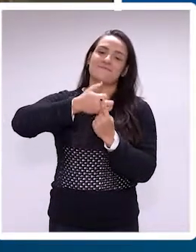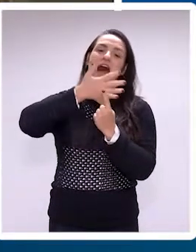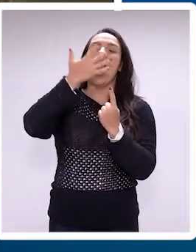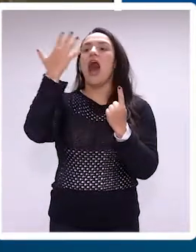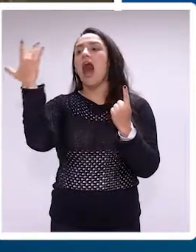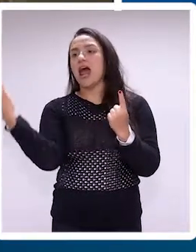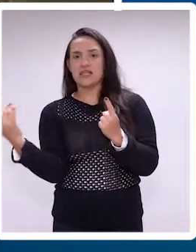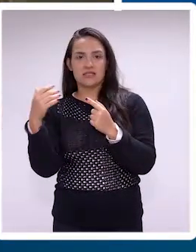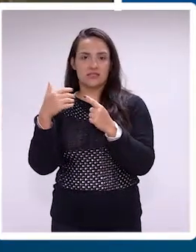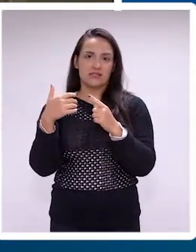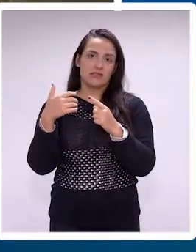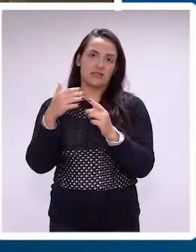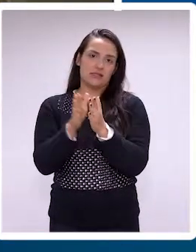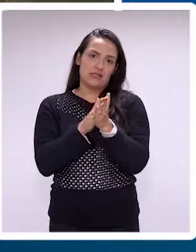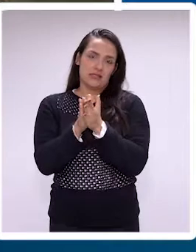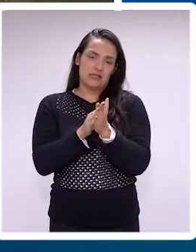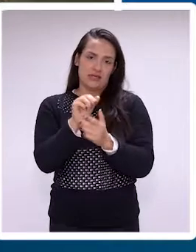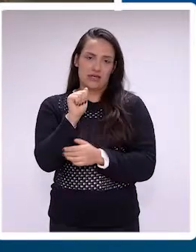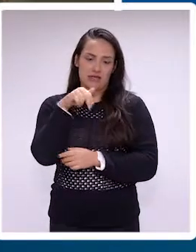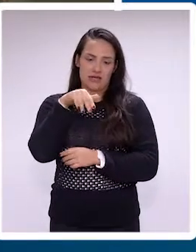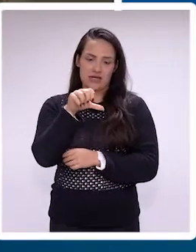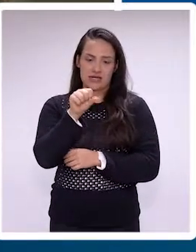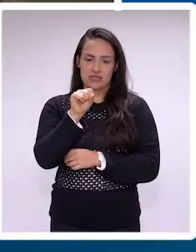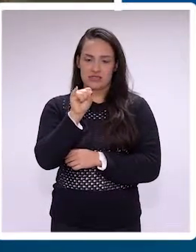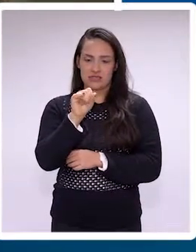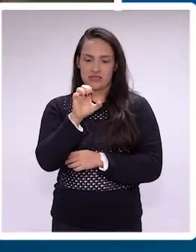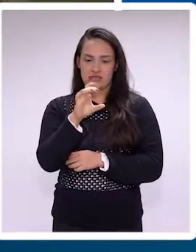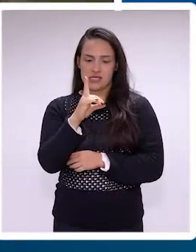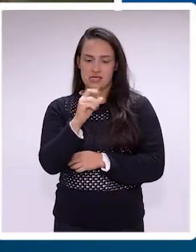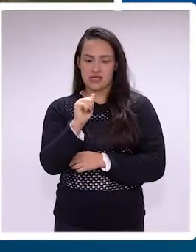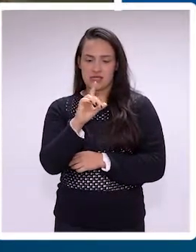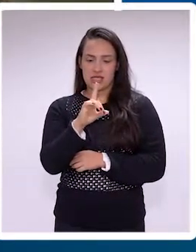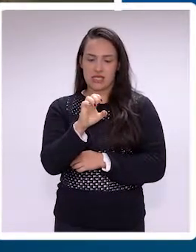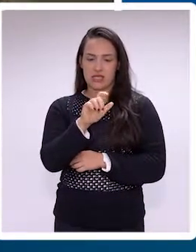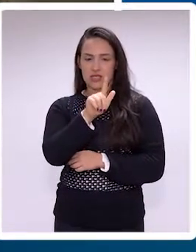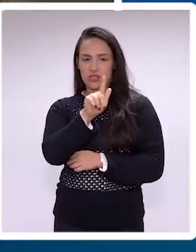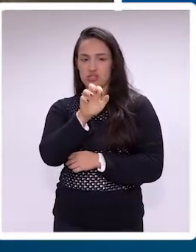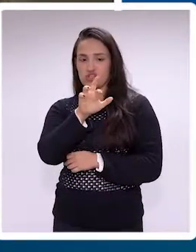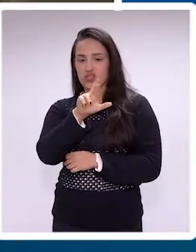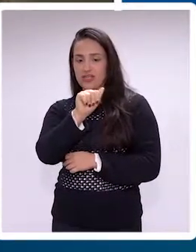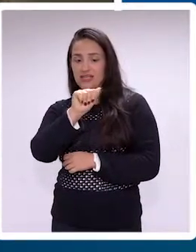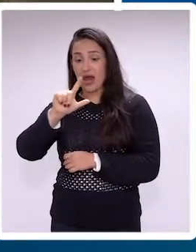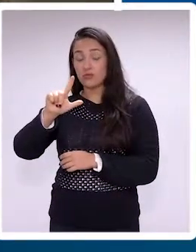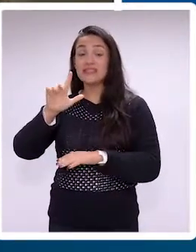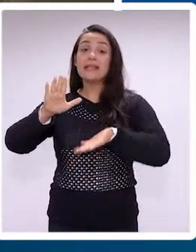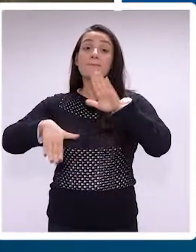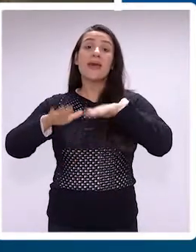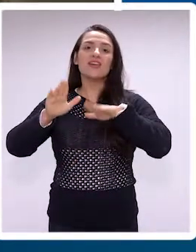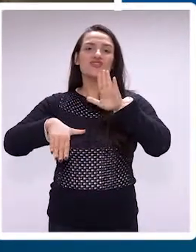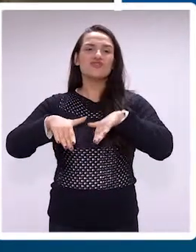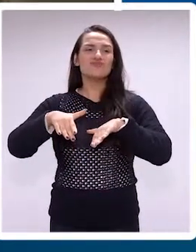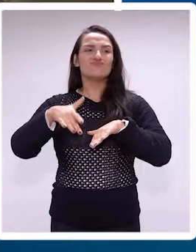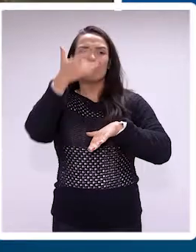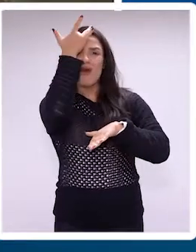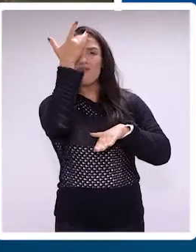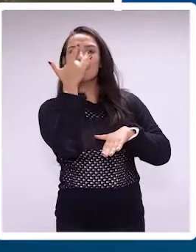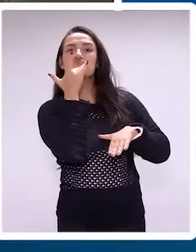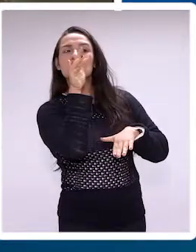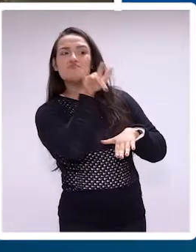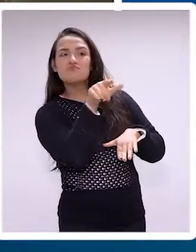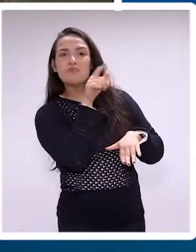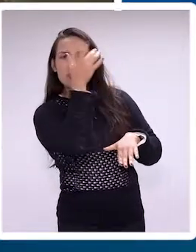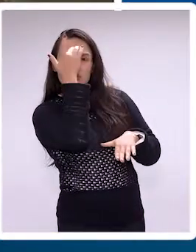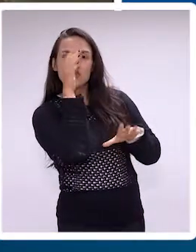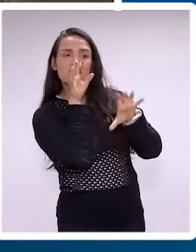falei é a ansiedade geral. Uhum. Fora disso, dependendo das pessoas e dependendo das situações, podem